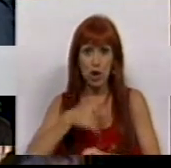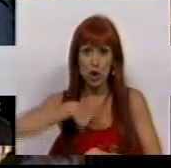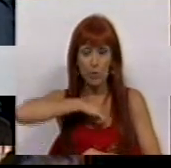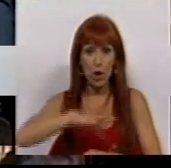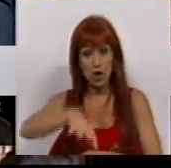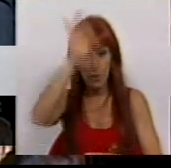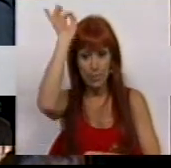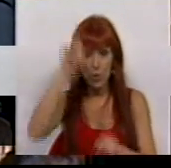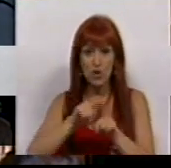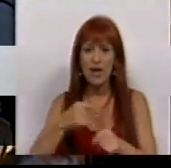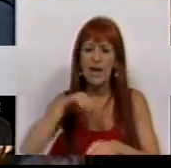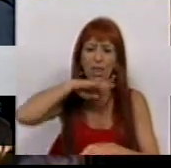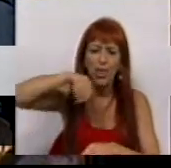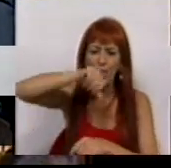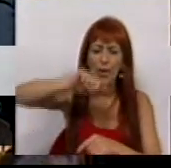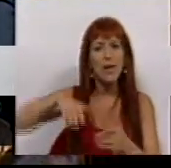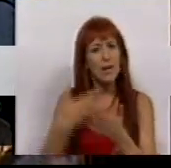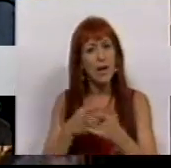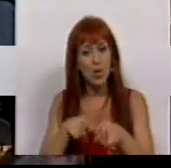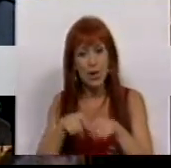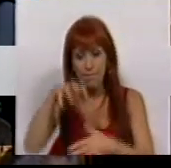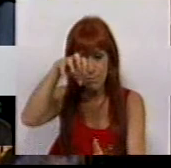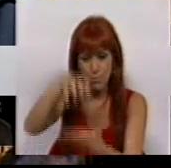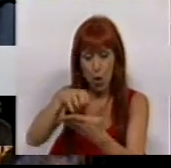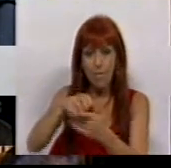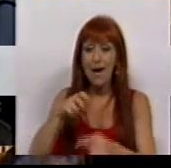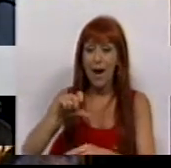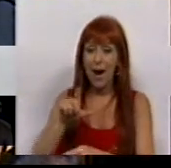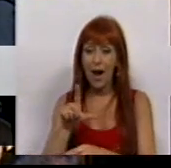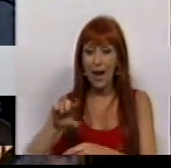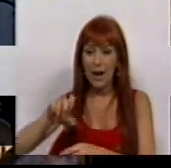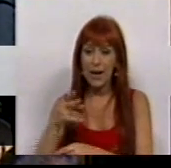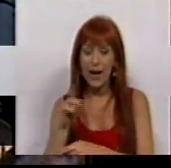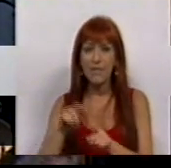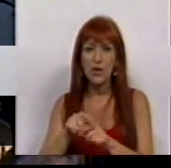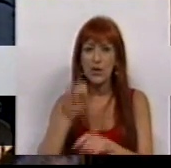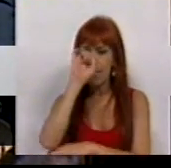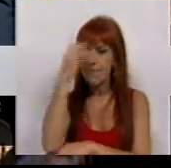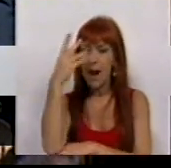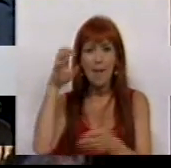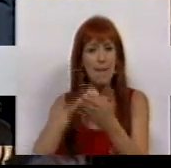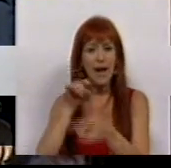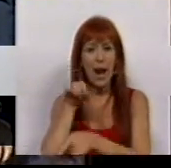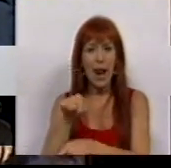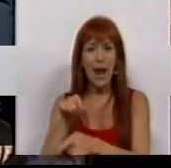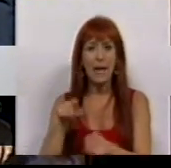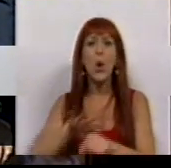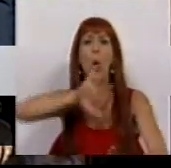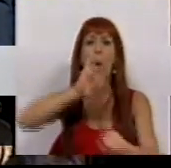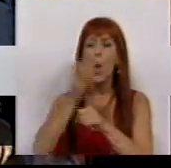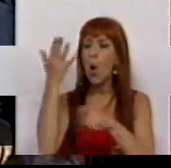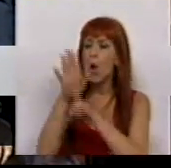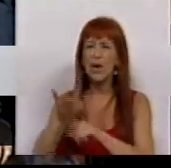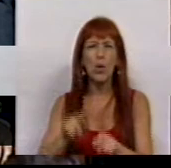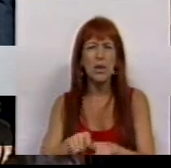a quererem produzir azeite que orientou para a instalação em Alqueva da massa de olival que lá existe. Outro exemplo da